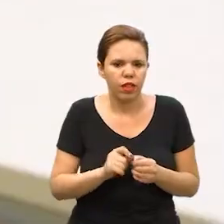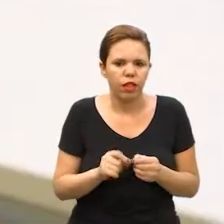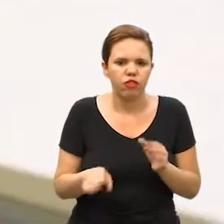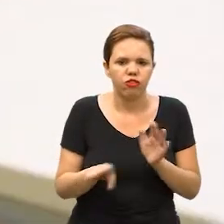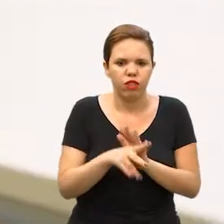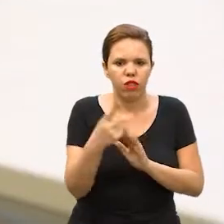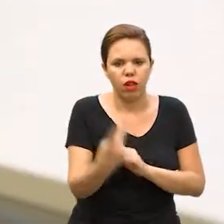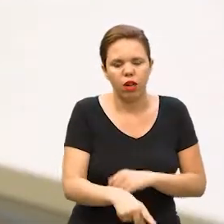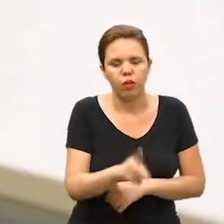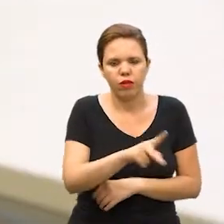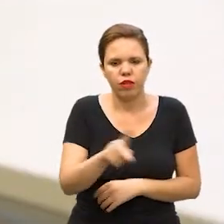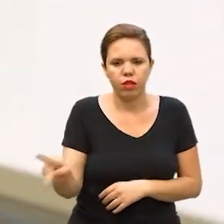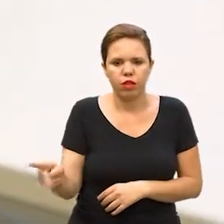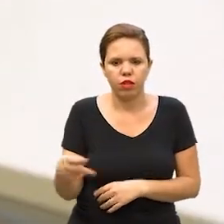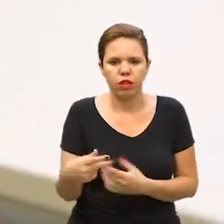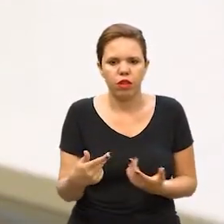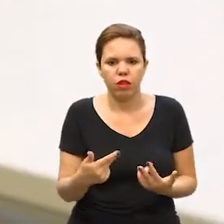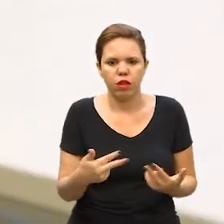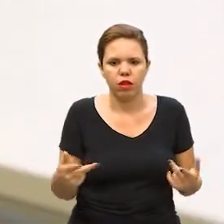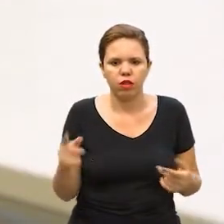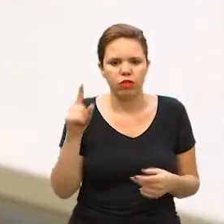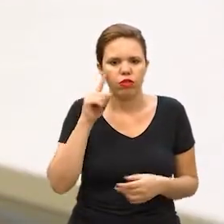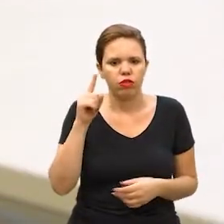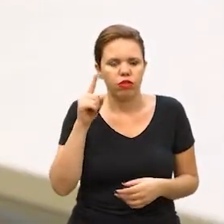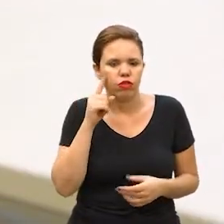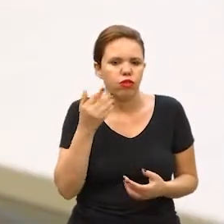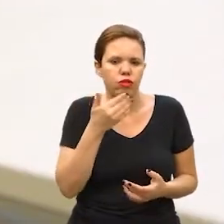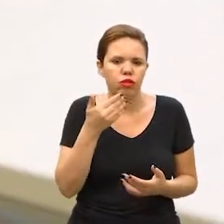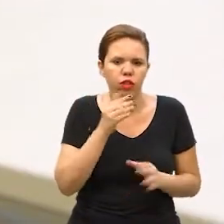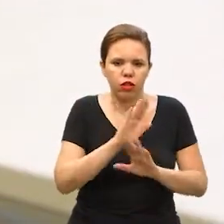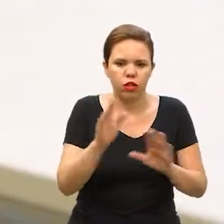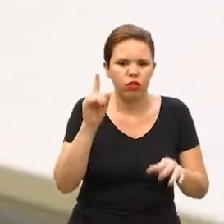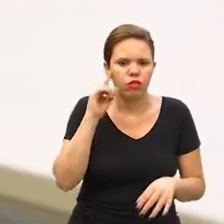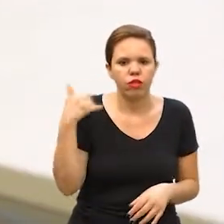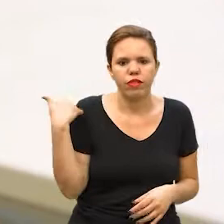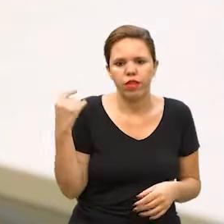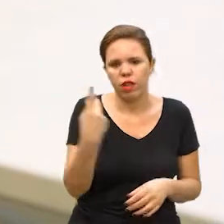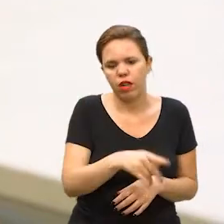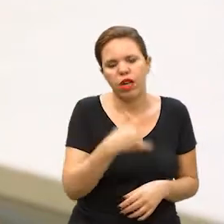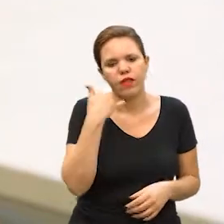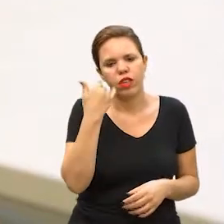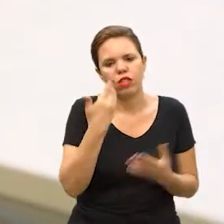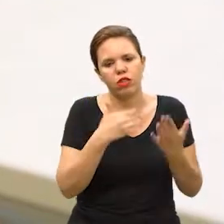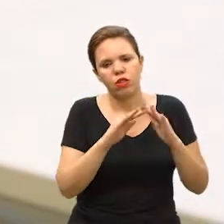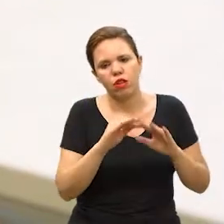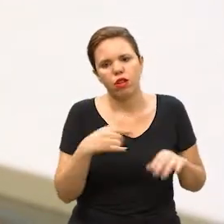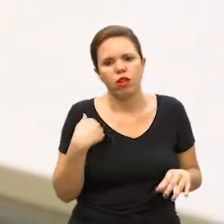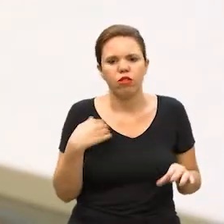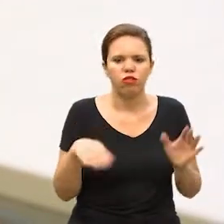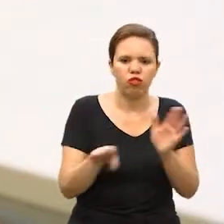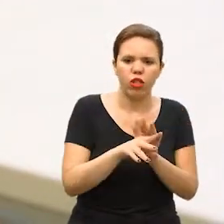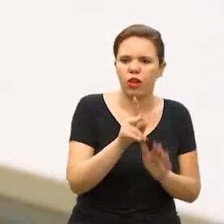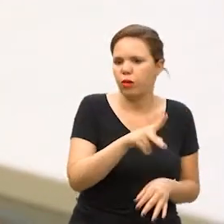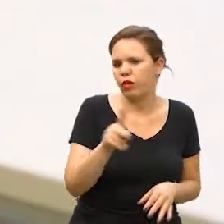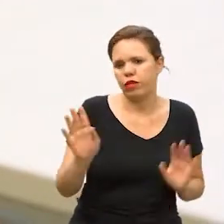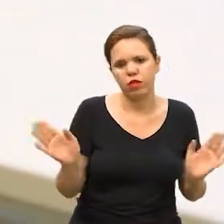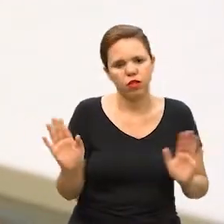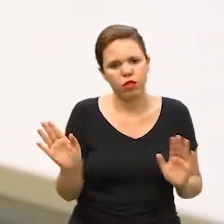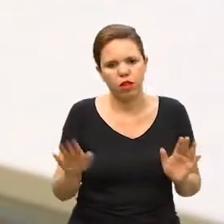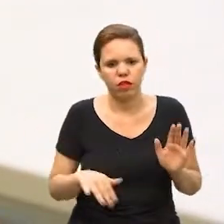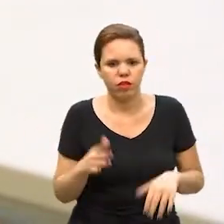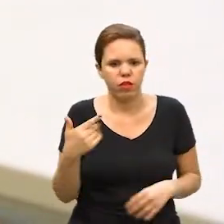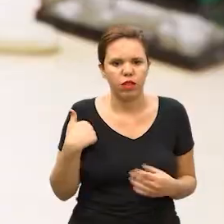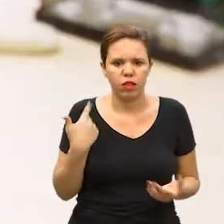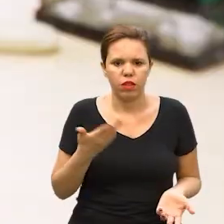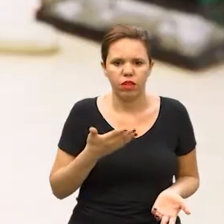nela, avisar para a professora não dar brigadeiro no dia do aniversário, e ela ligava para a escola, o recado não chegava para a professora, ela acabava